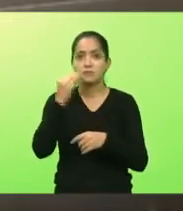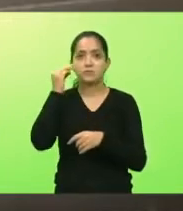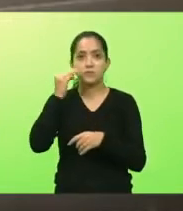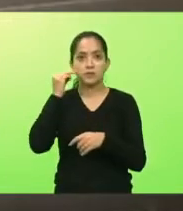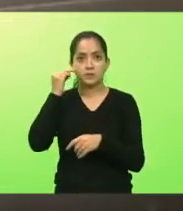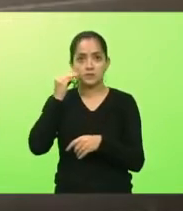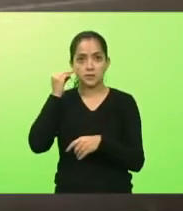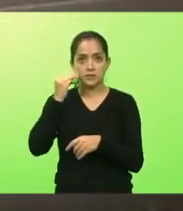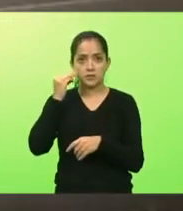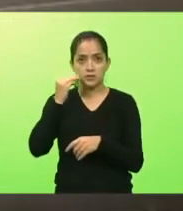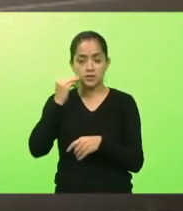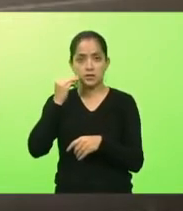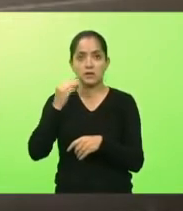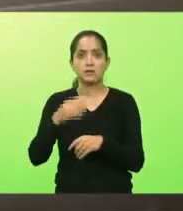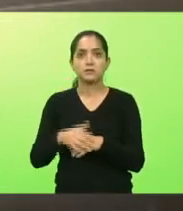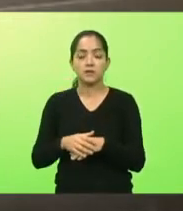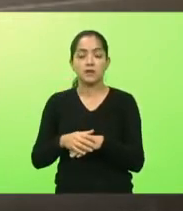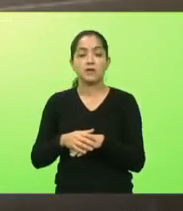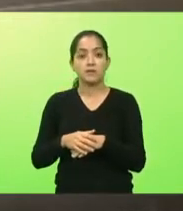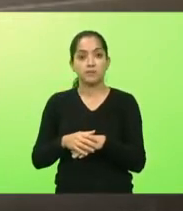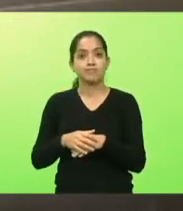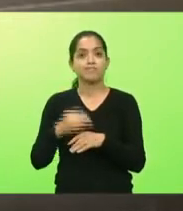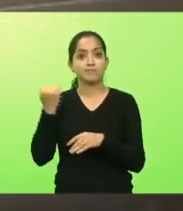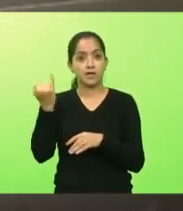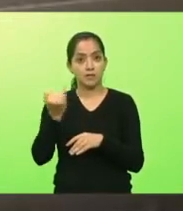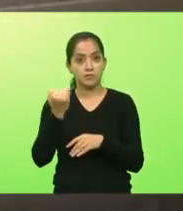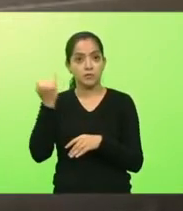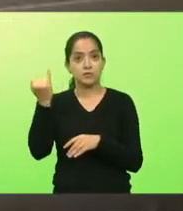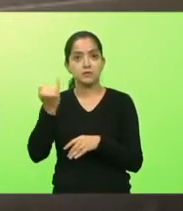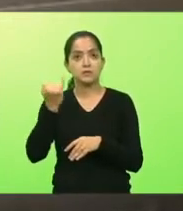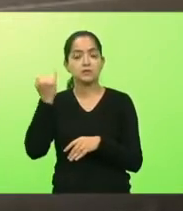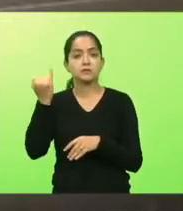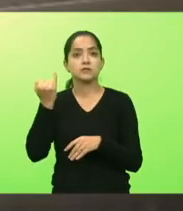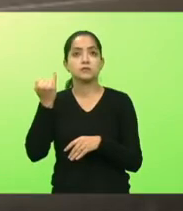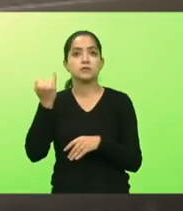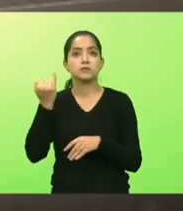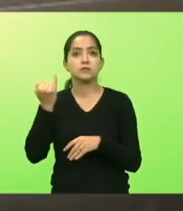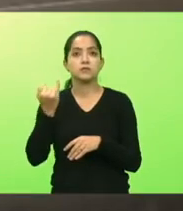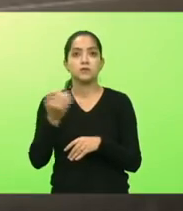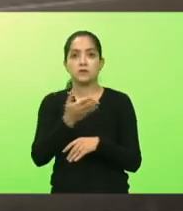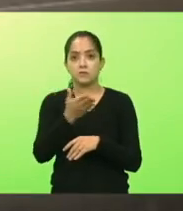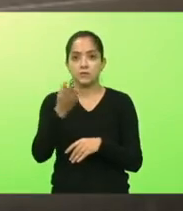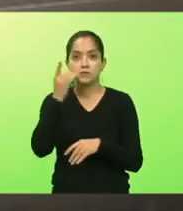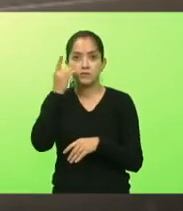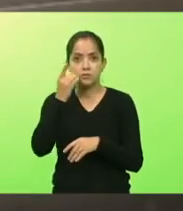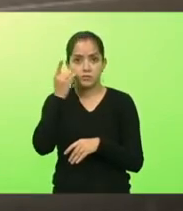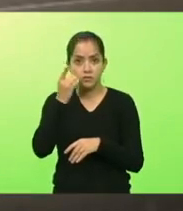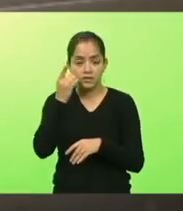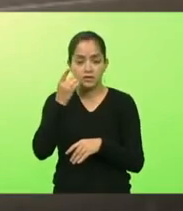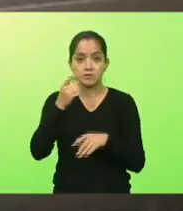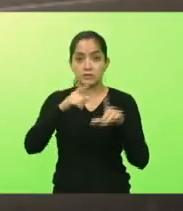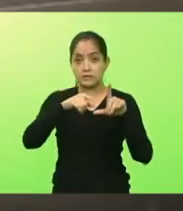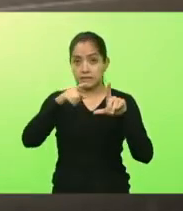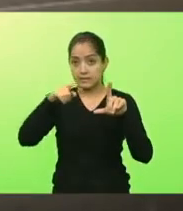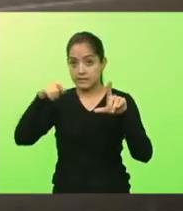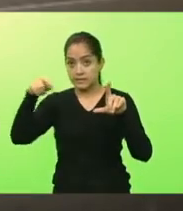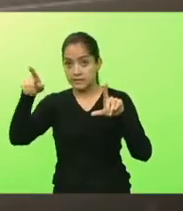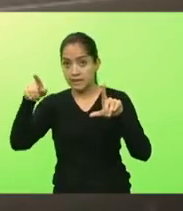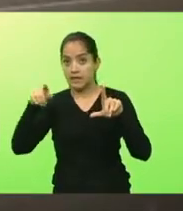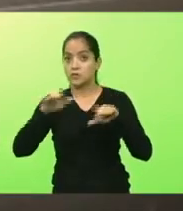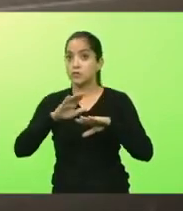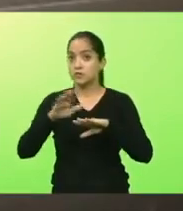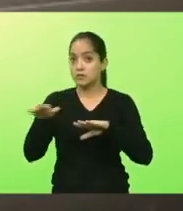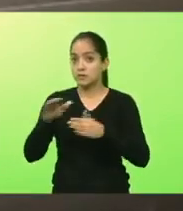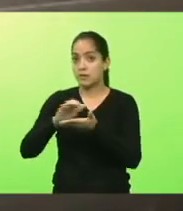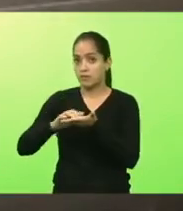Machado, extremamente pertinente. Caros colegas, nós temos dados da própria Secretaria